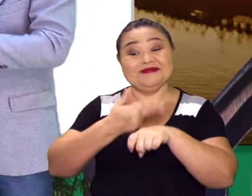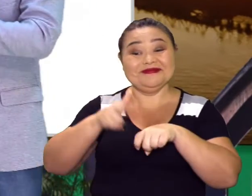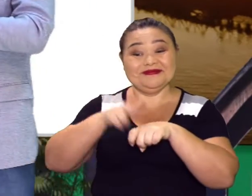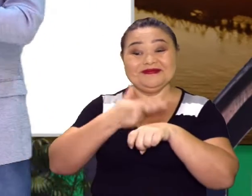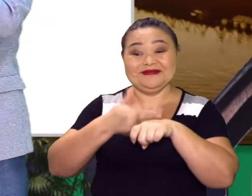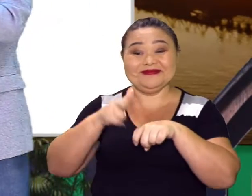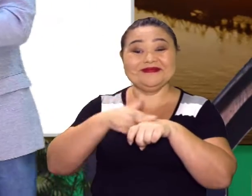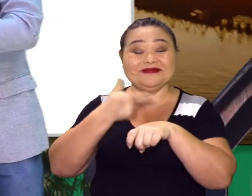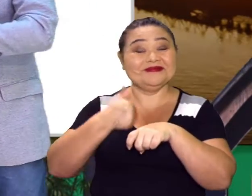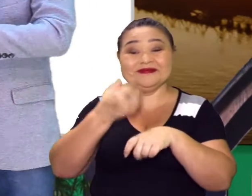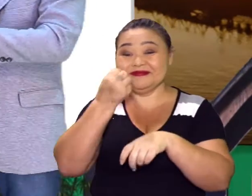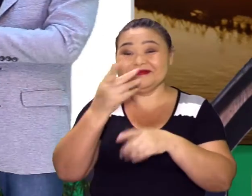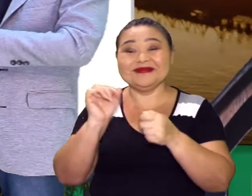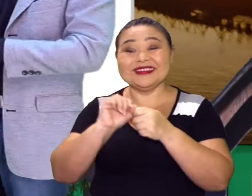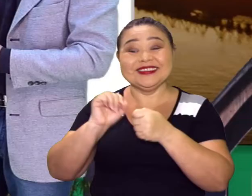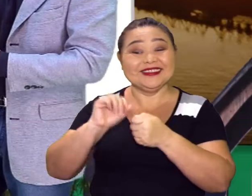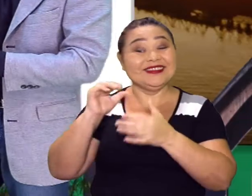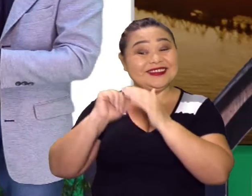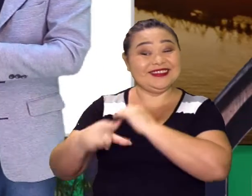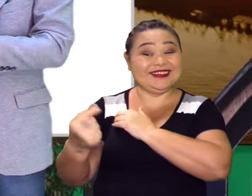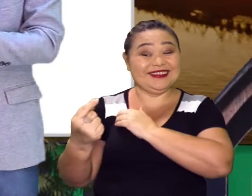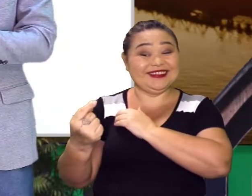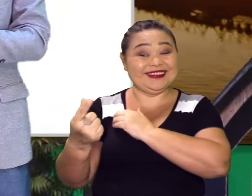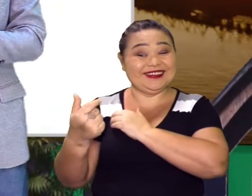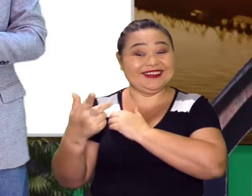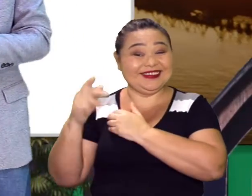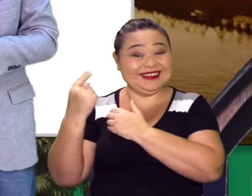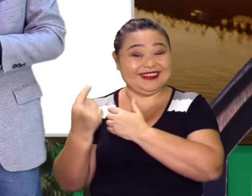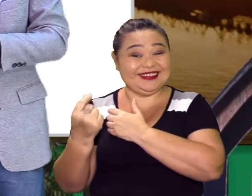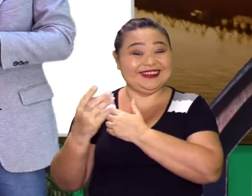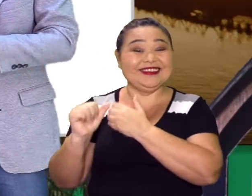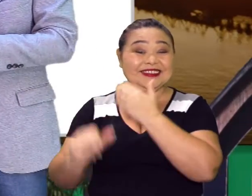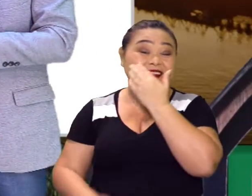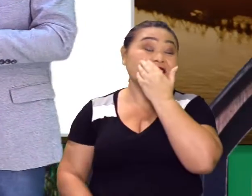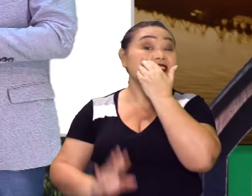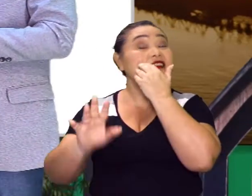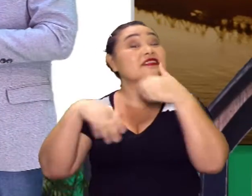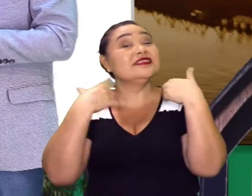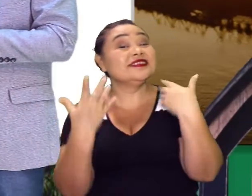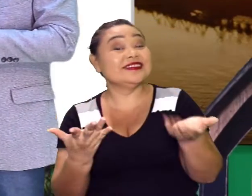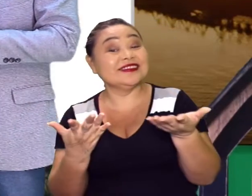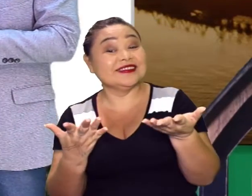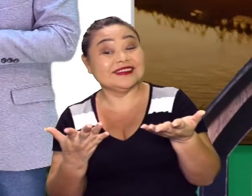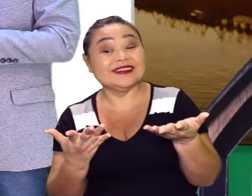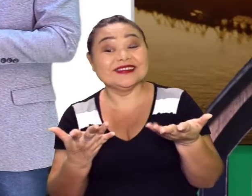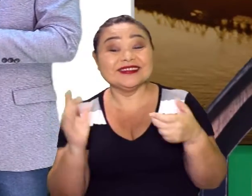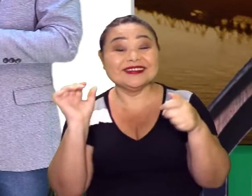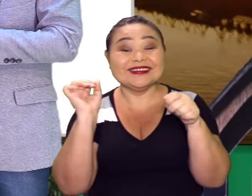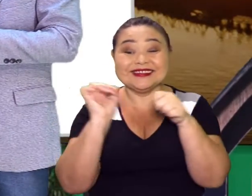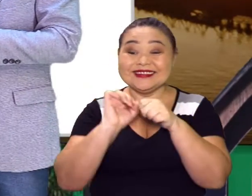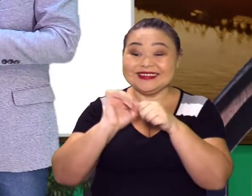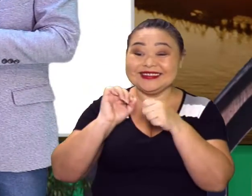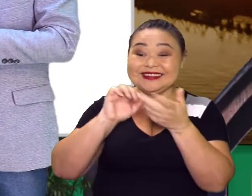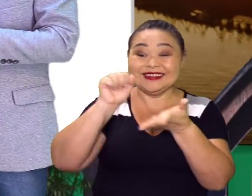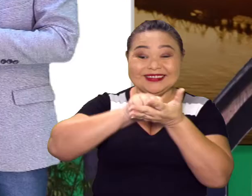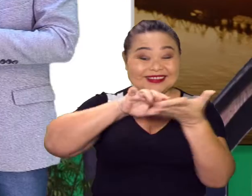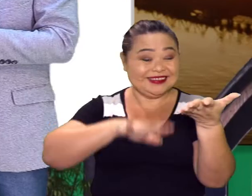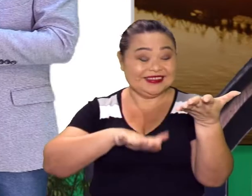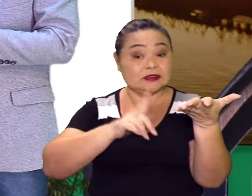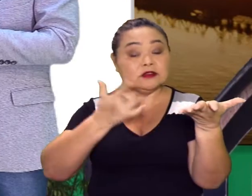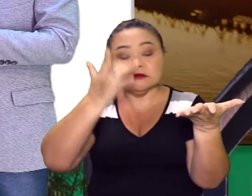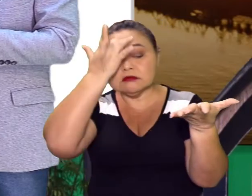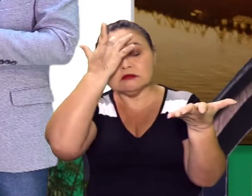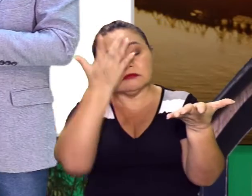Inclusive o cacau é bom, né? No final do mês. Né? O cacau é bom no final do mês. E aí fizeram a atividade, uma